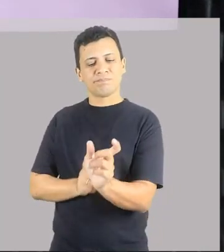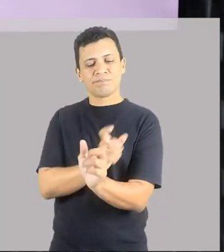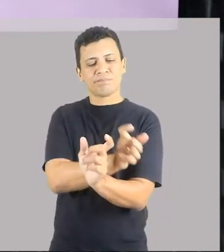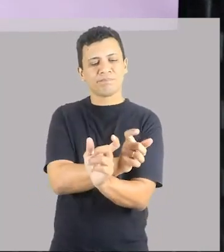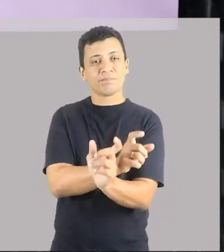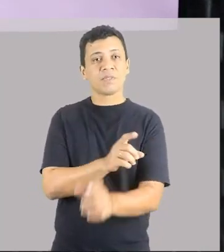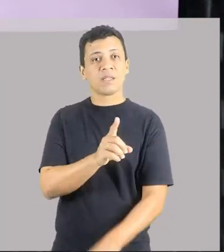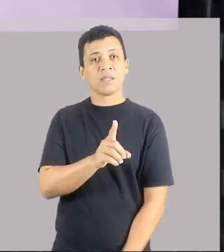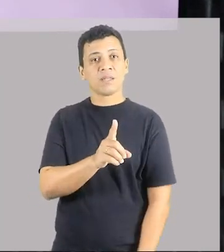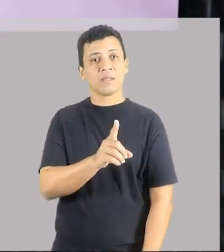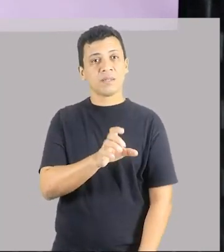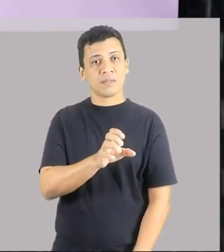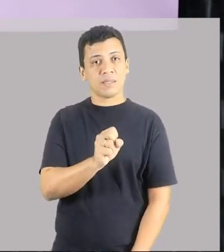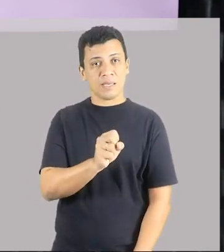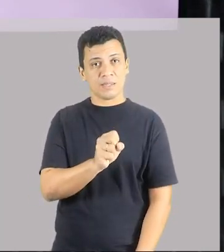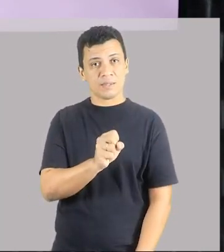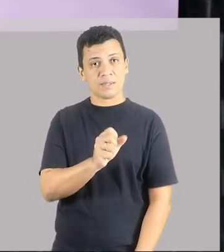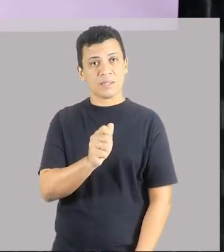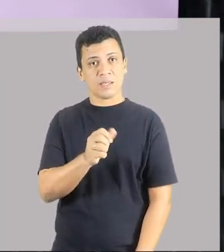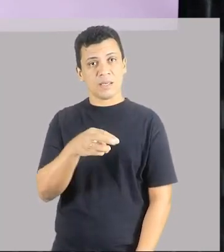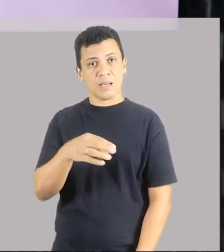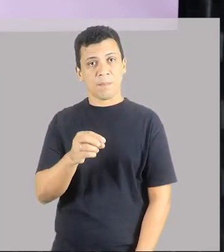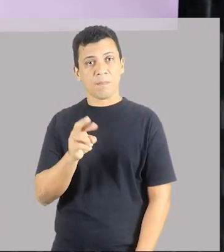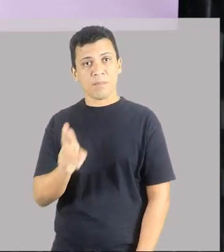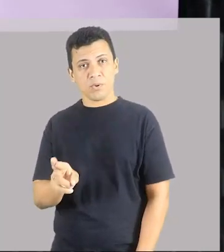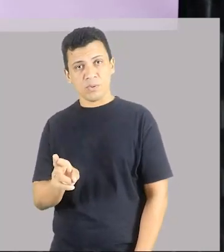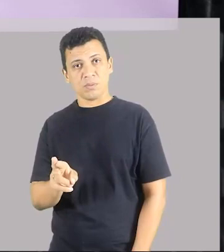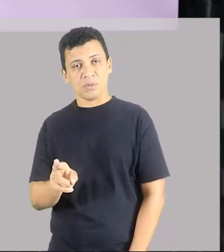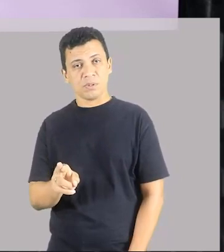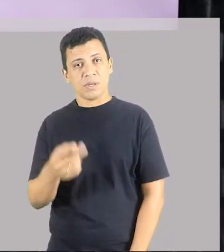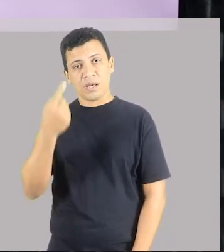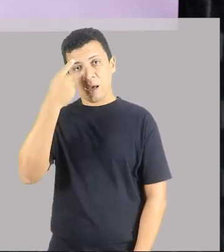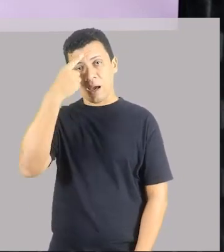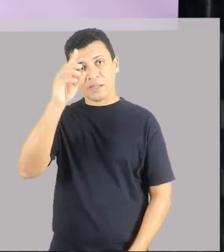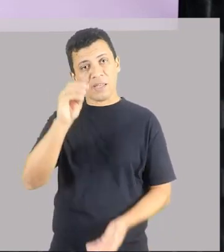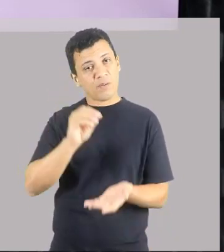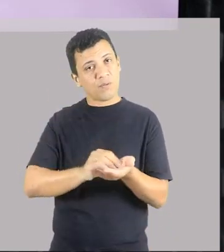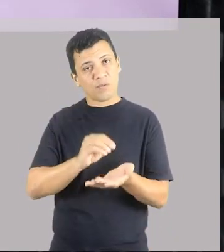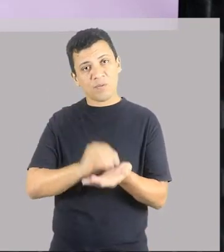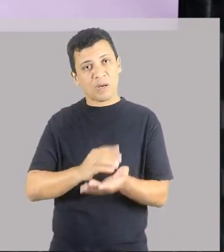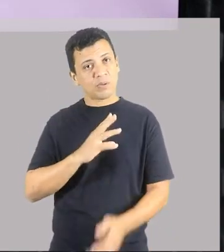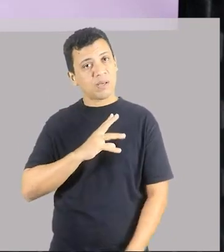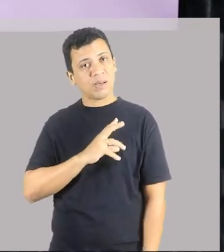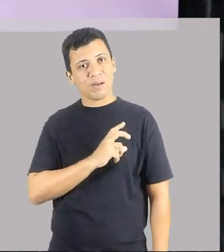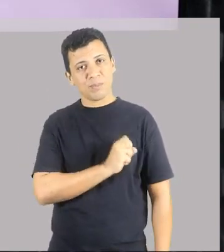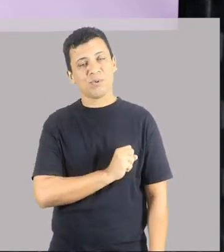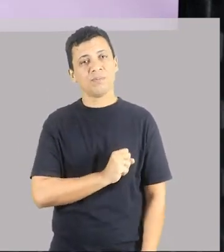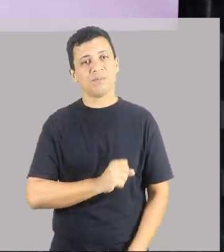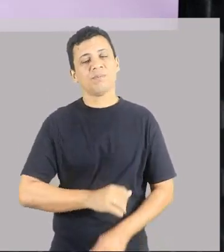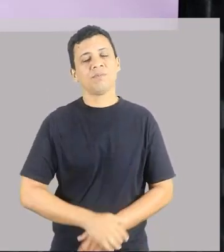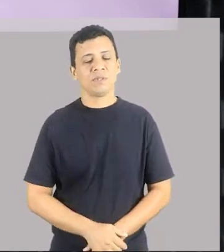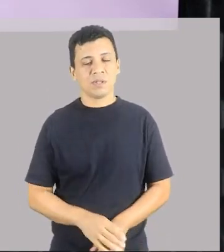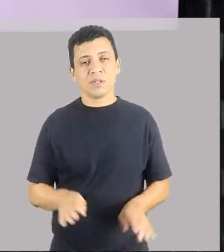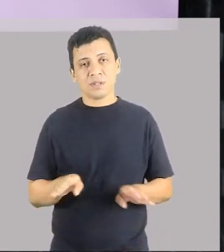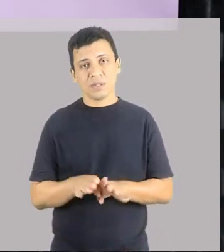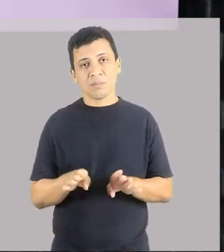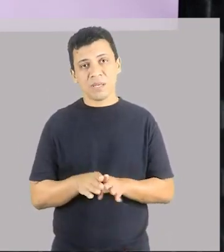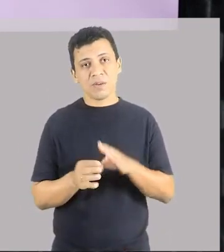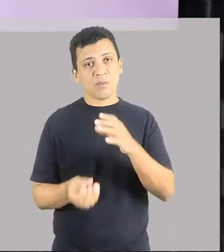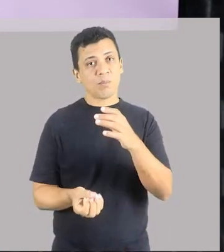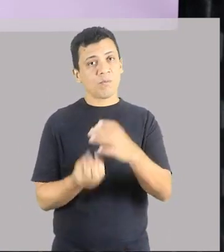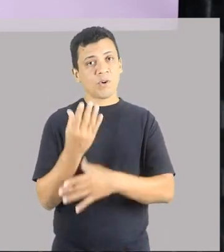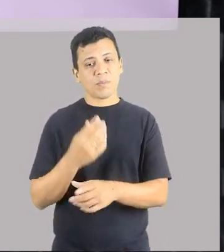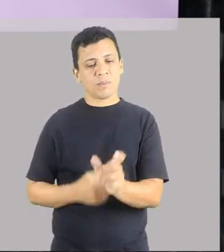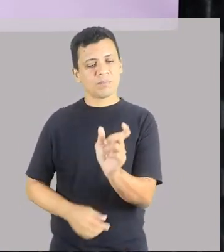10 dando a ideia da negação O Desamor significa ausência ou negação do amor certo eu posso formar